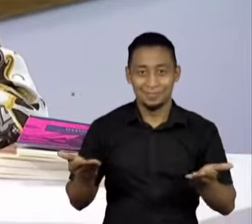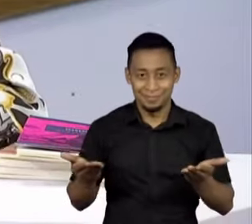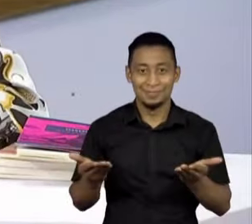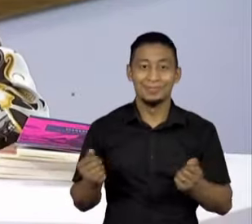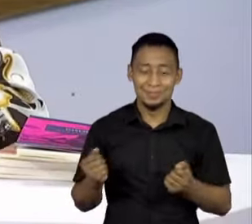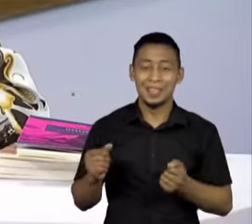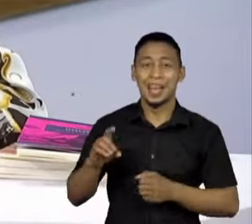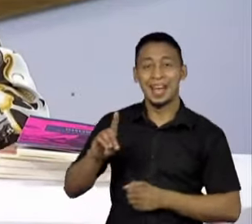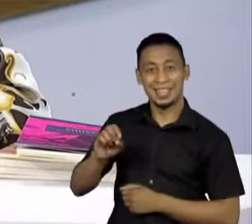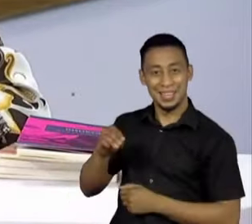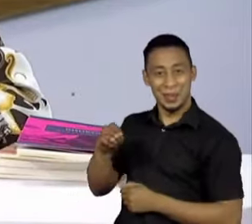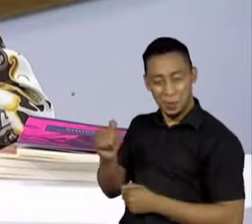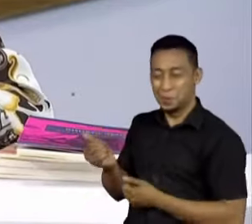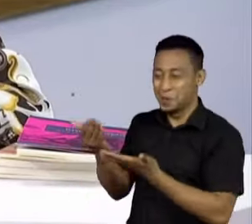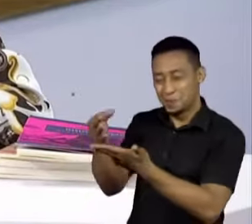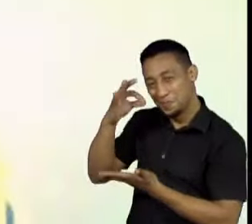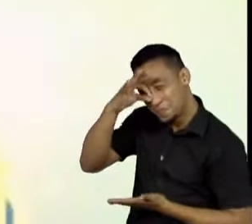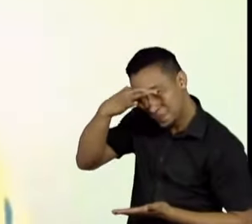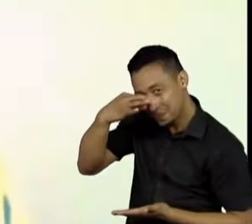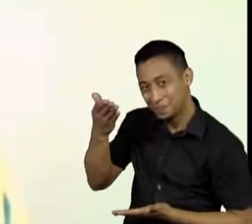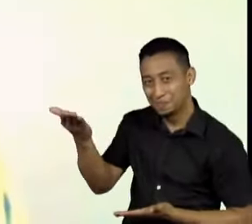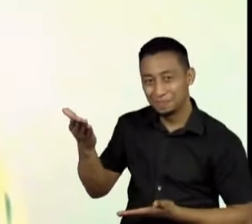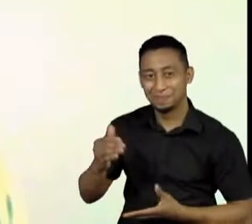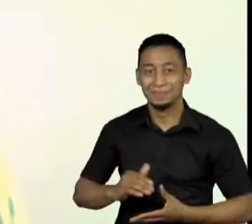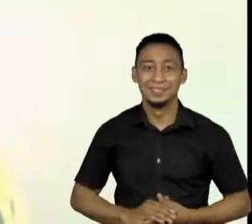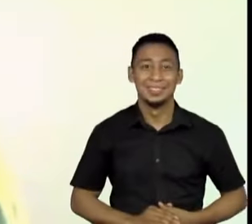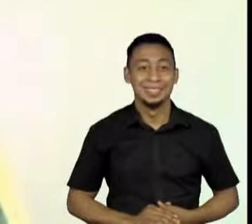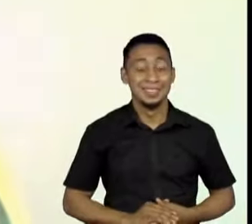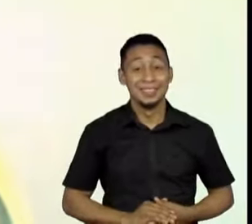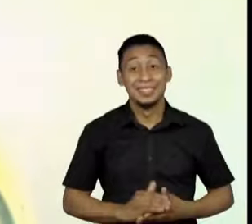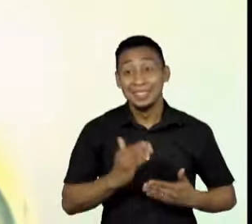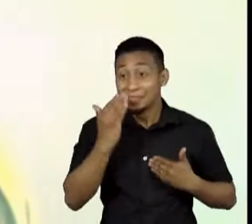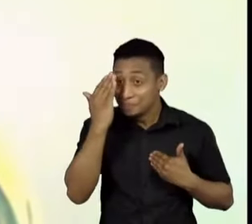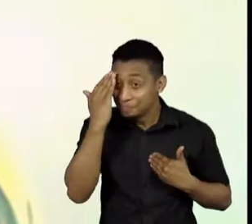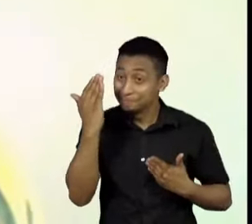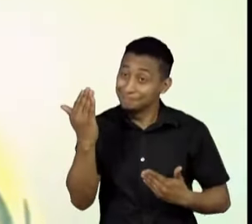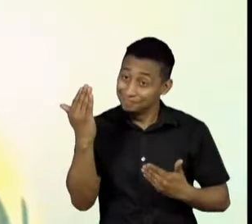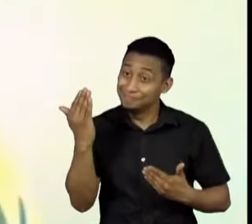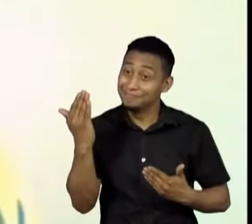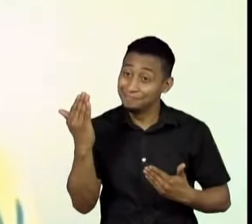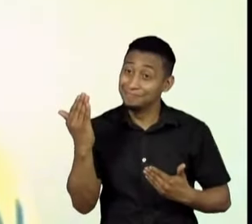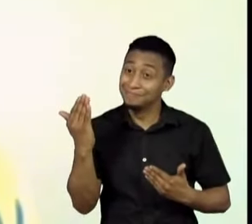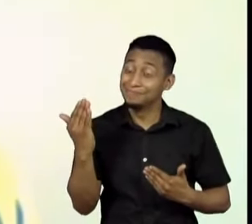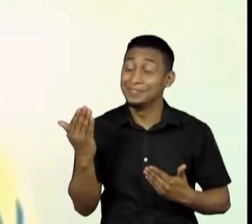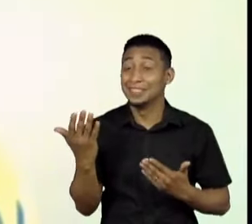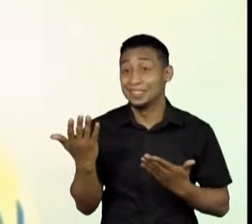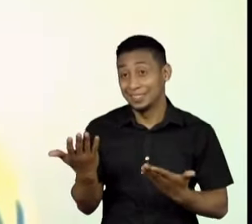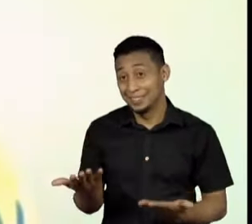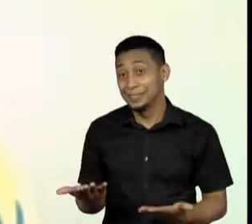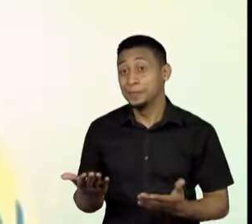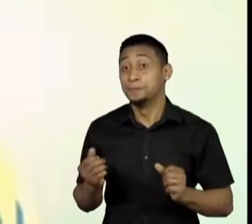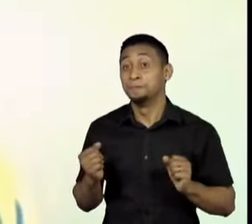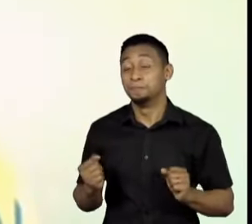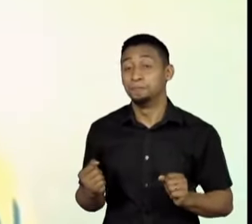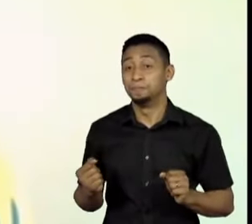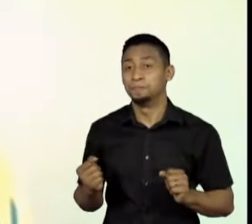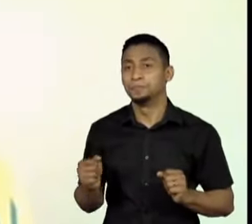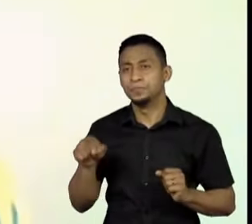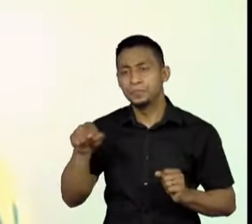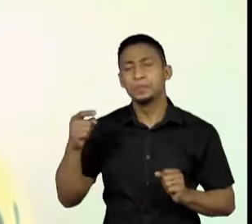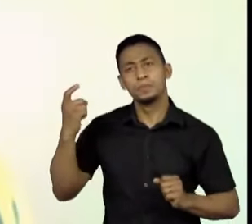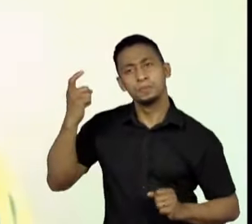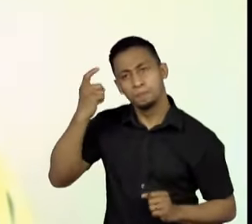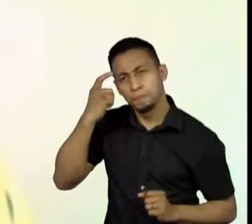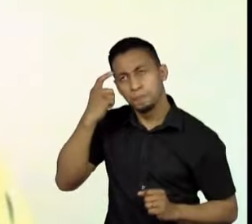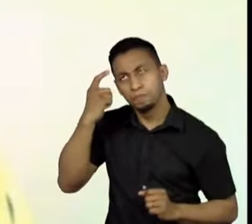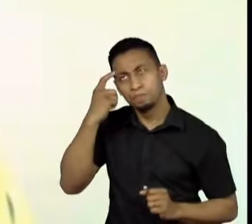a dama Conceição Evaristo. Obrigada. Bom, esse